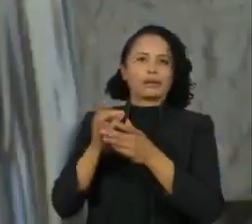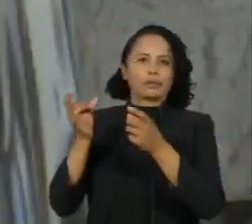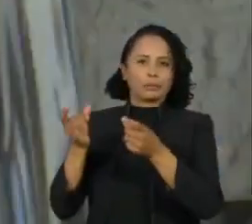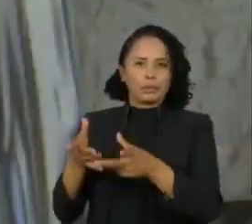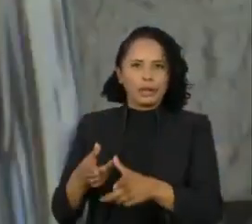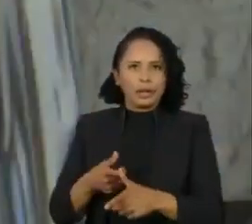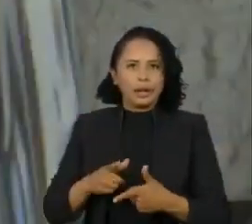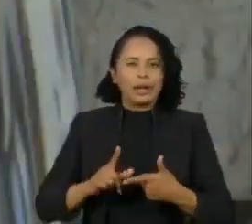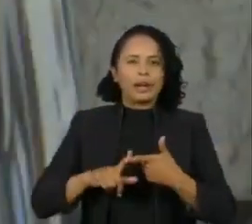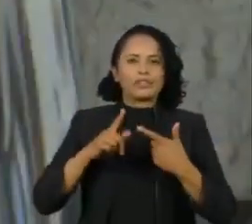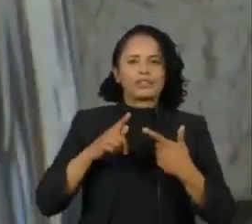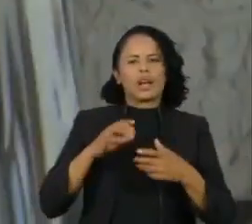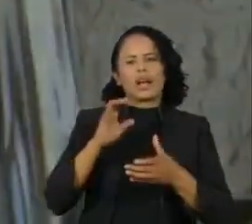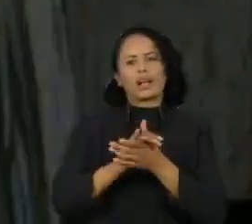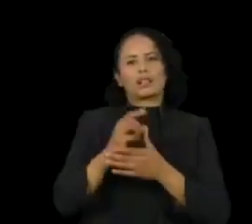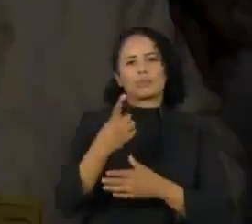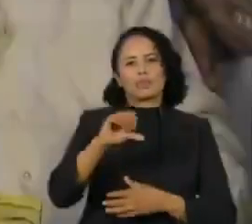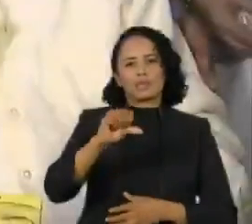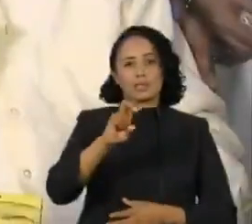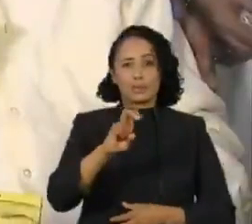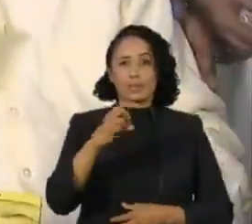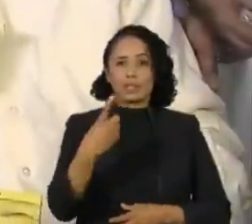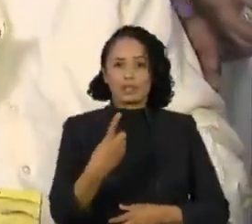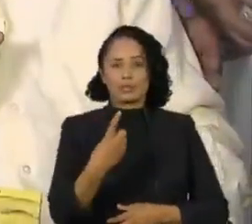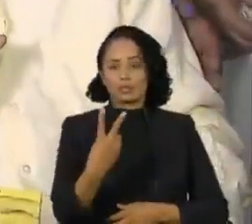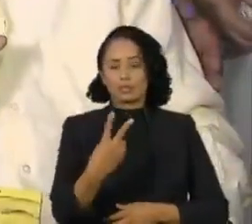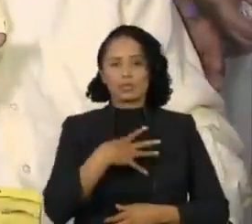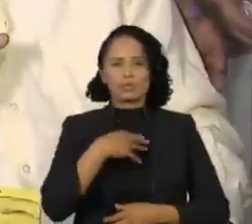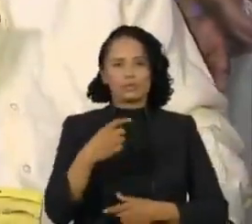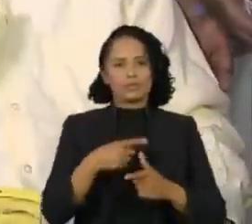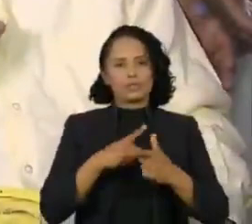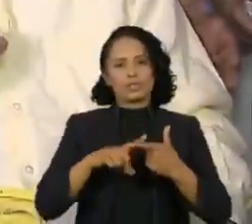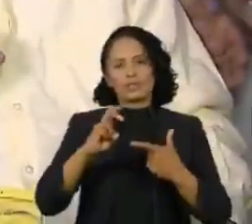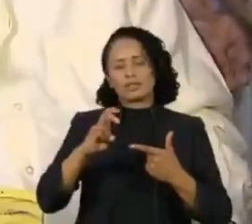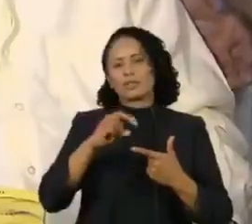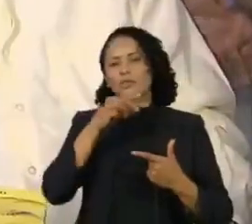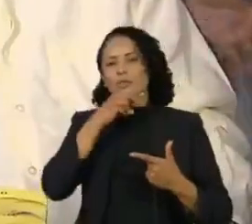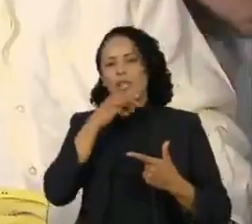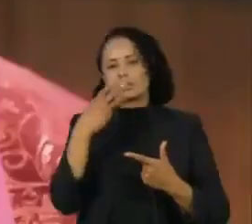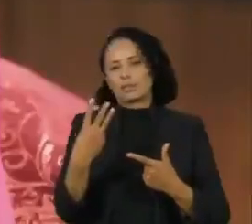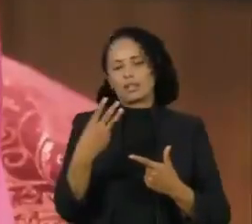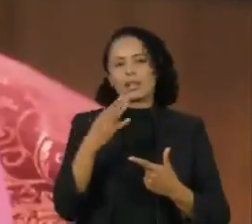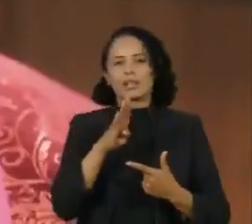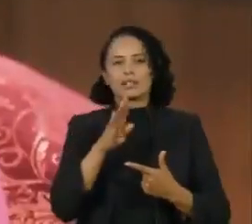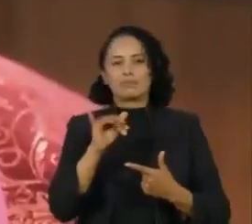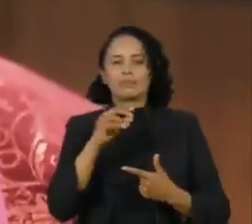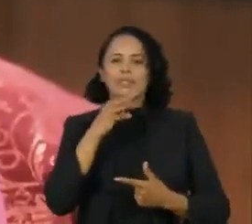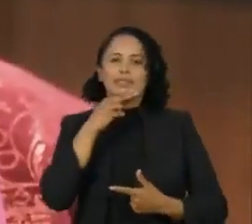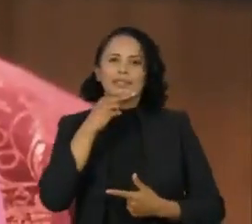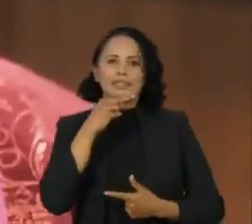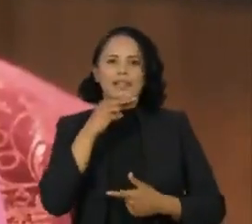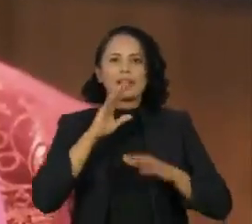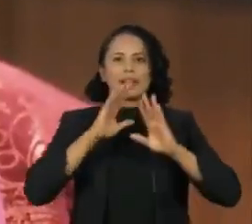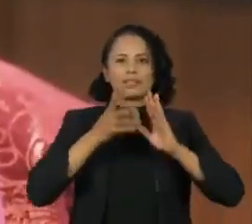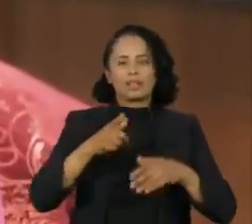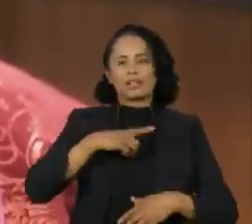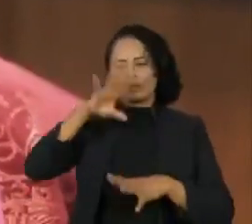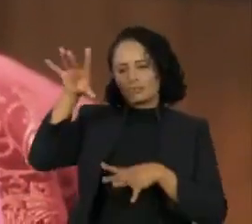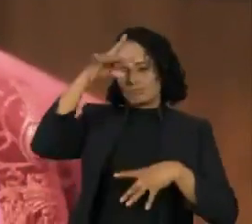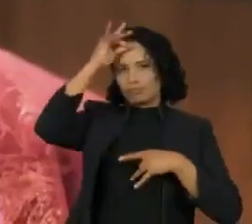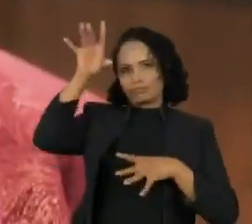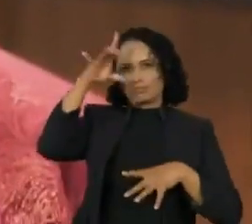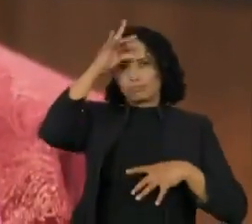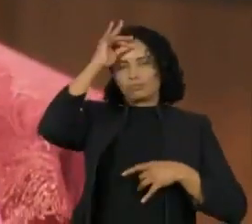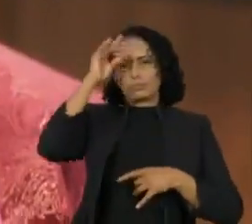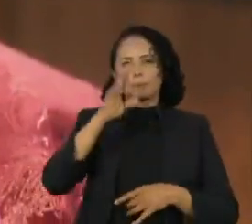com quem era casado desde 1950 e um dois filhos cinco netos e netos e uma legião de personagens